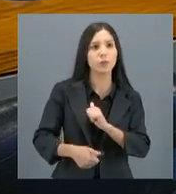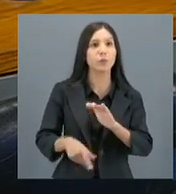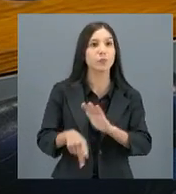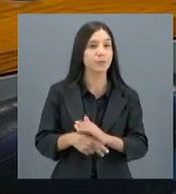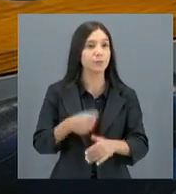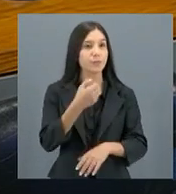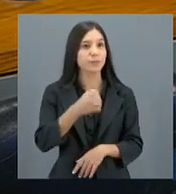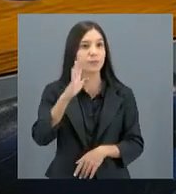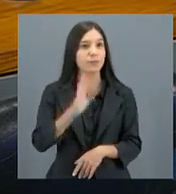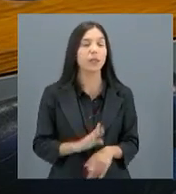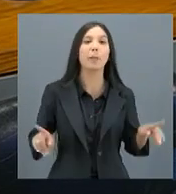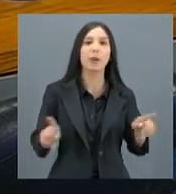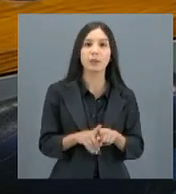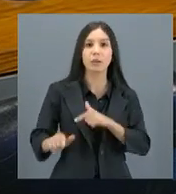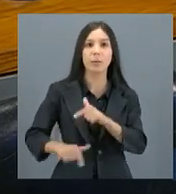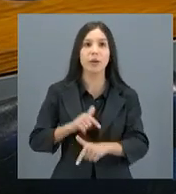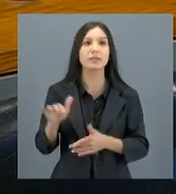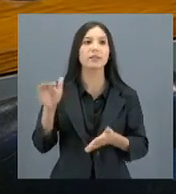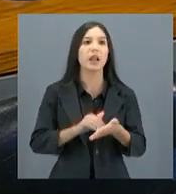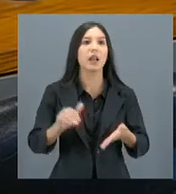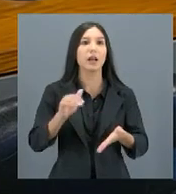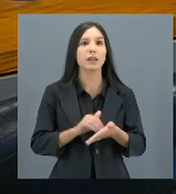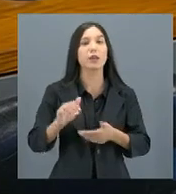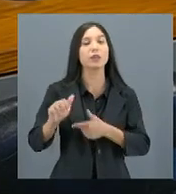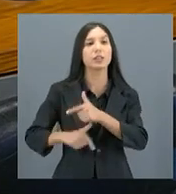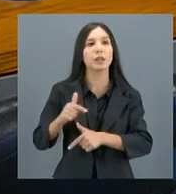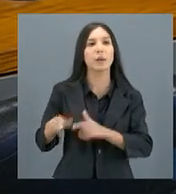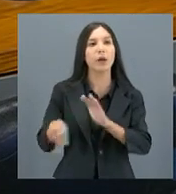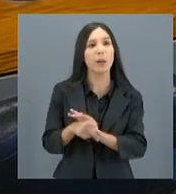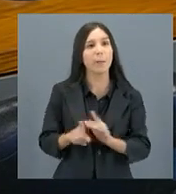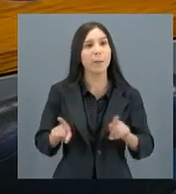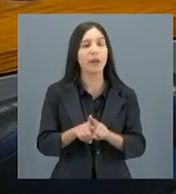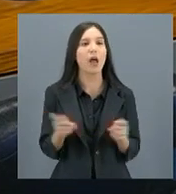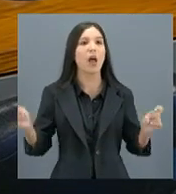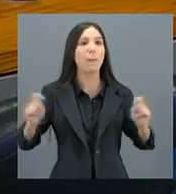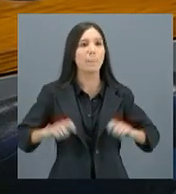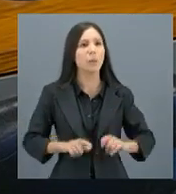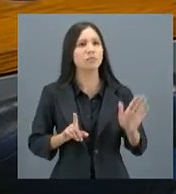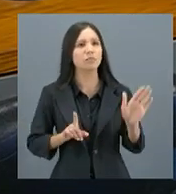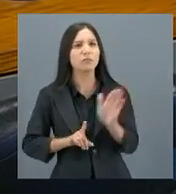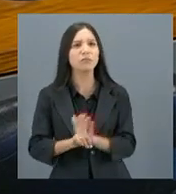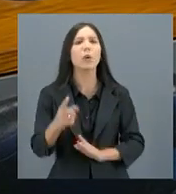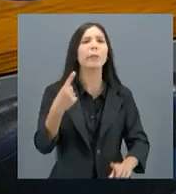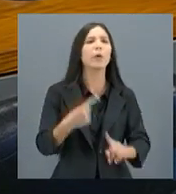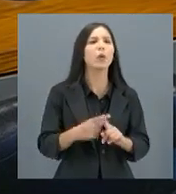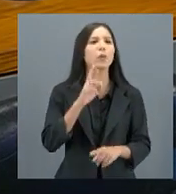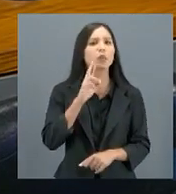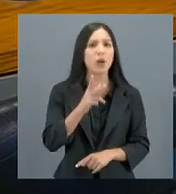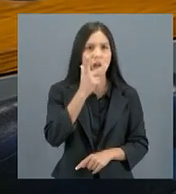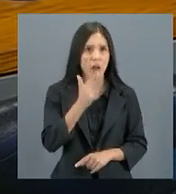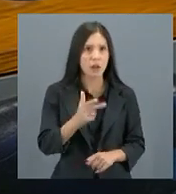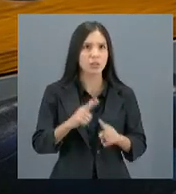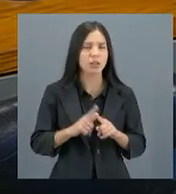cotado, inclusive, para assumir titularidade da Secretaria de Prêmios e Apostas. Eu pergunto, por que o senhor acha que